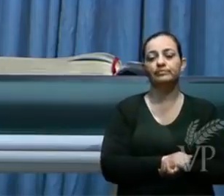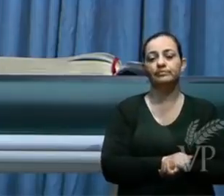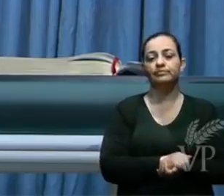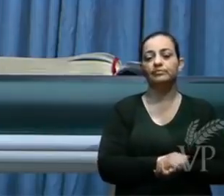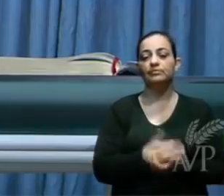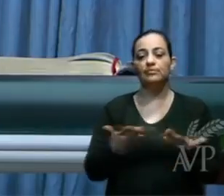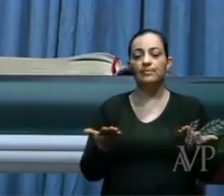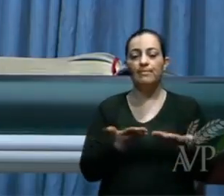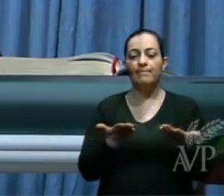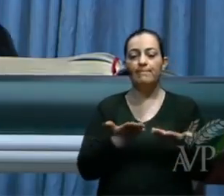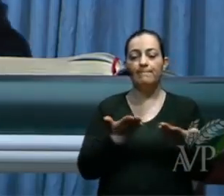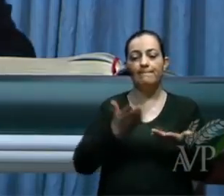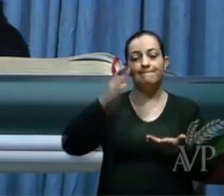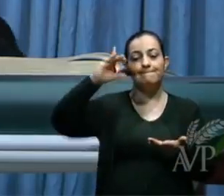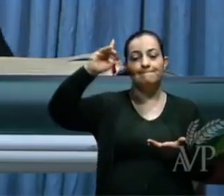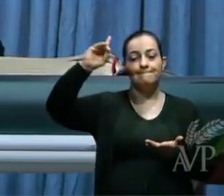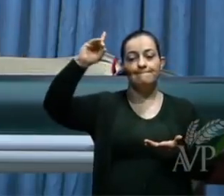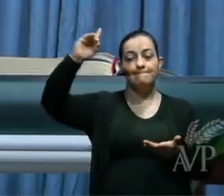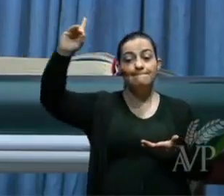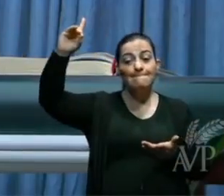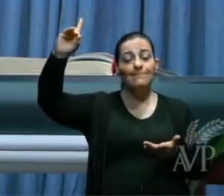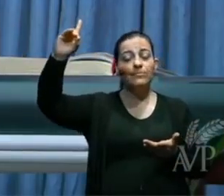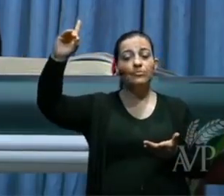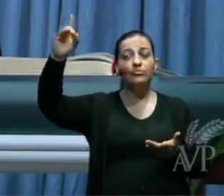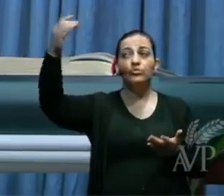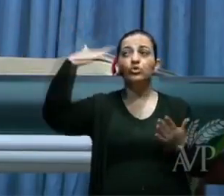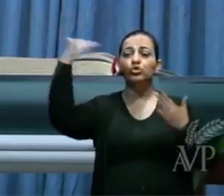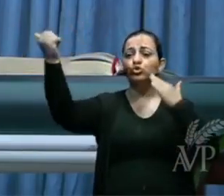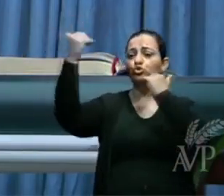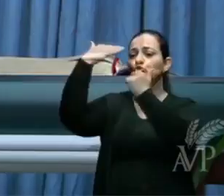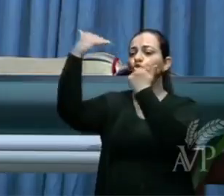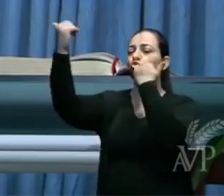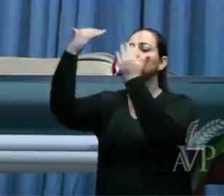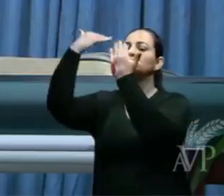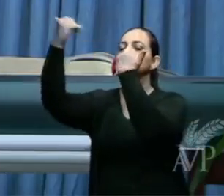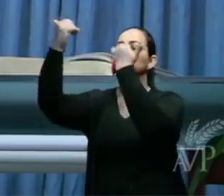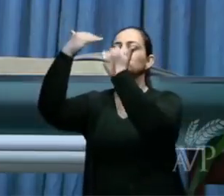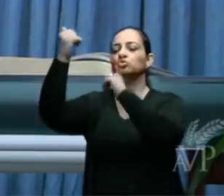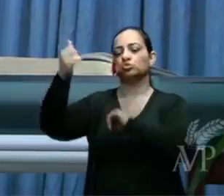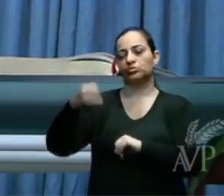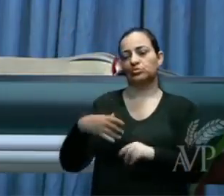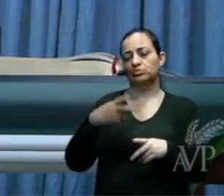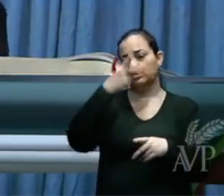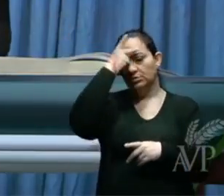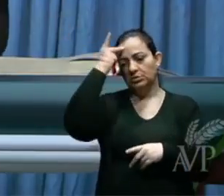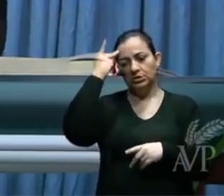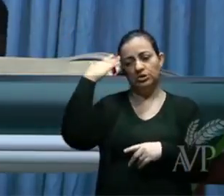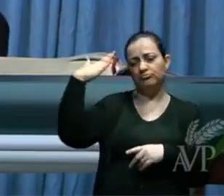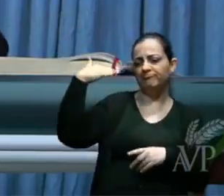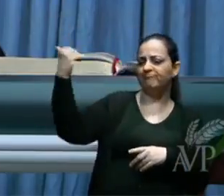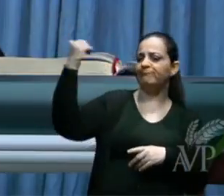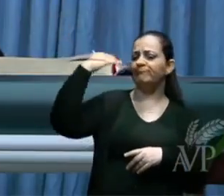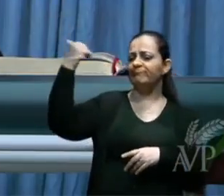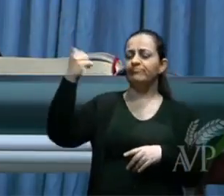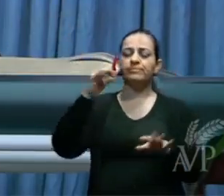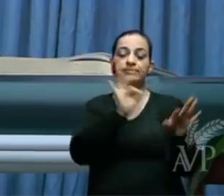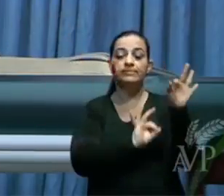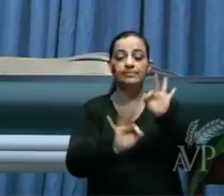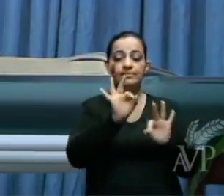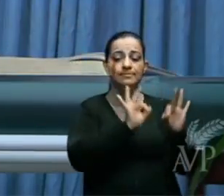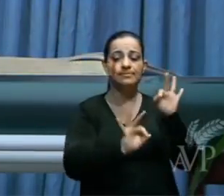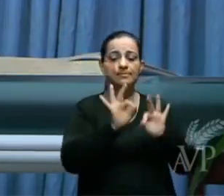agora deus é ele que chama o seu homem é ele que prepara este